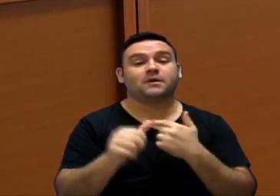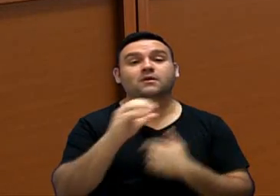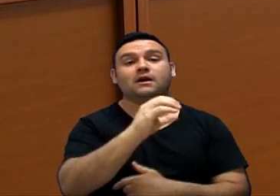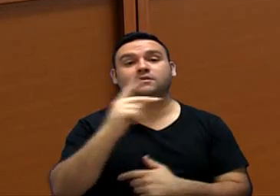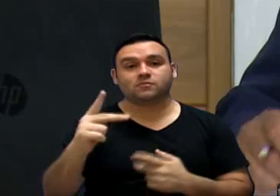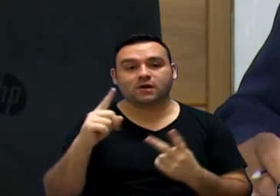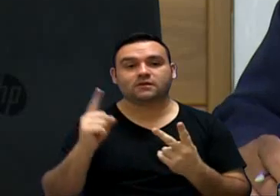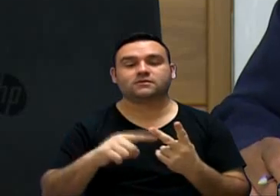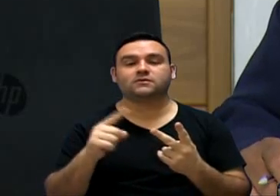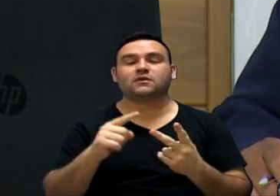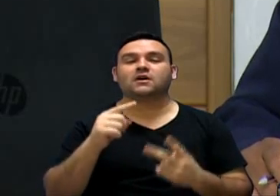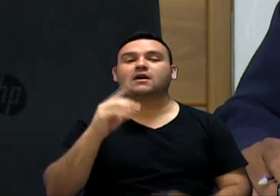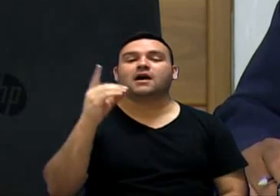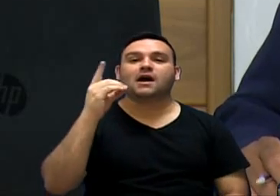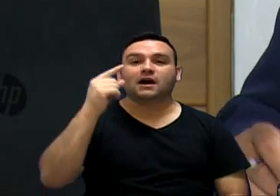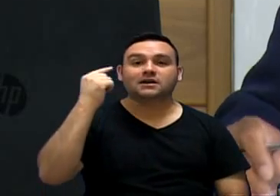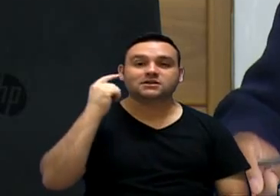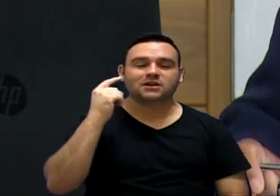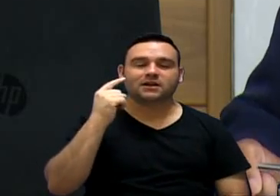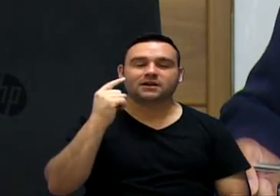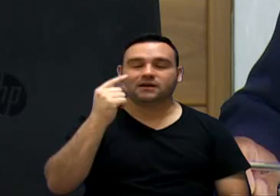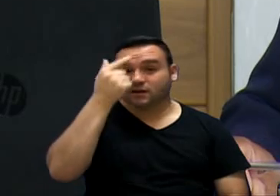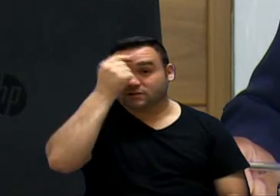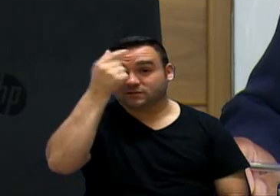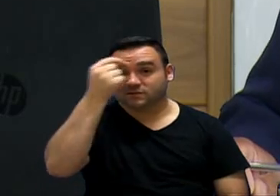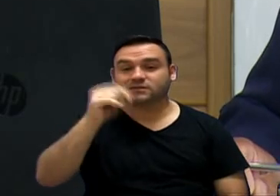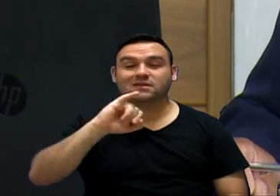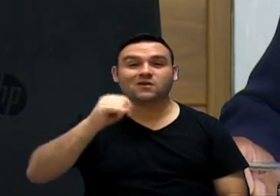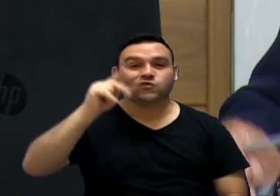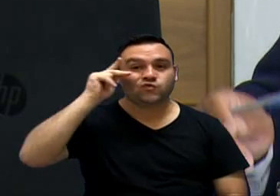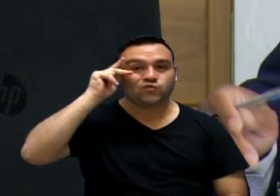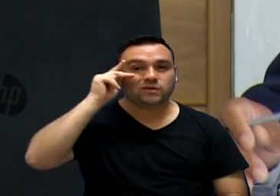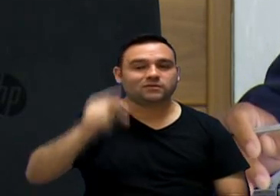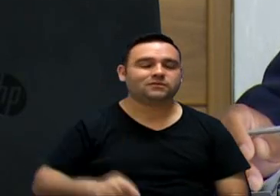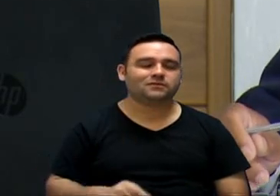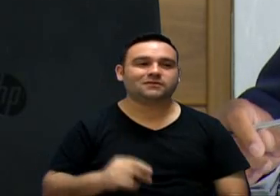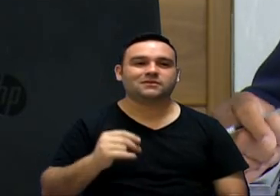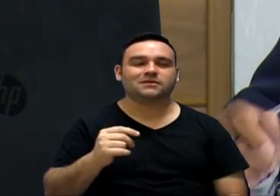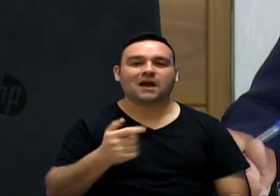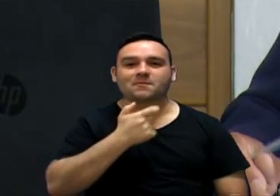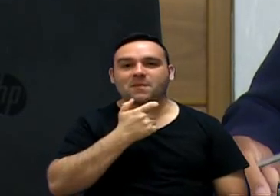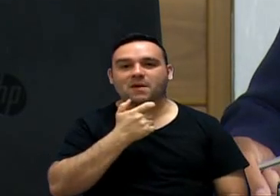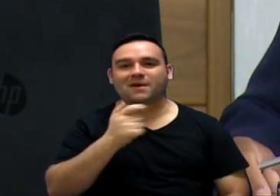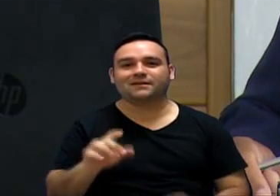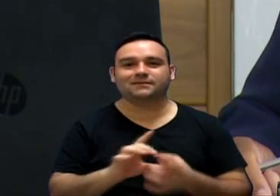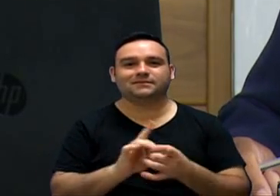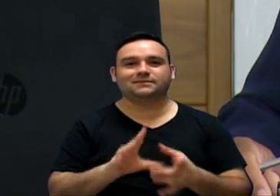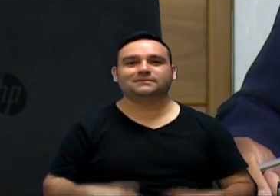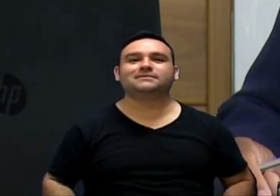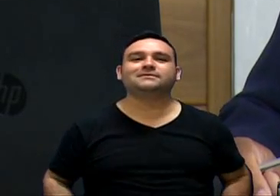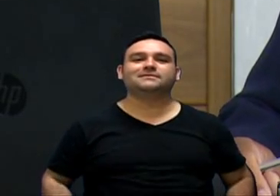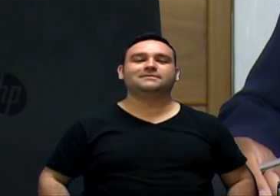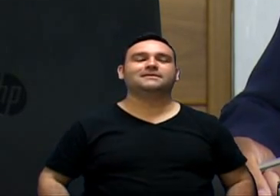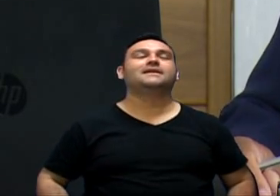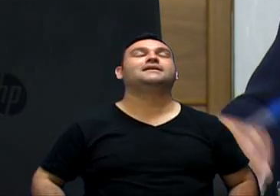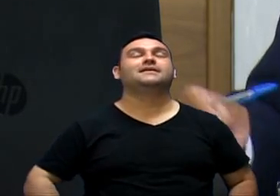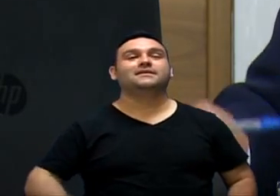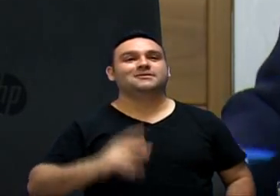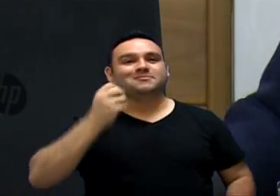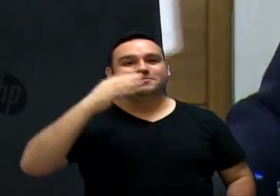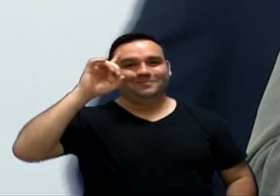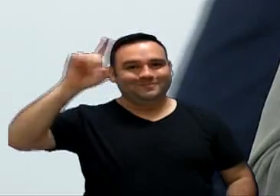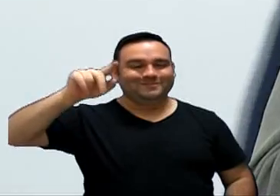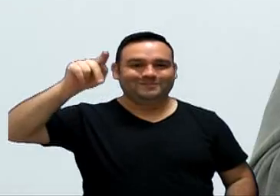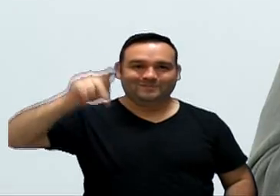Passo, depois o vereador Dilla e o vereador João Donizete. Está ligado o telefone, o seu microfone. Bom dia, senhor